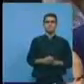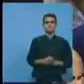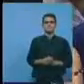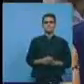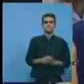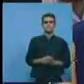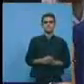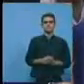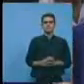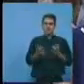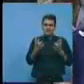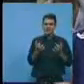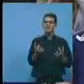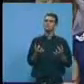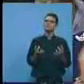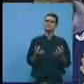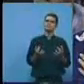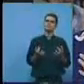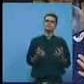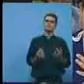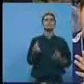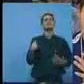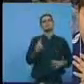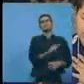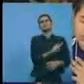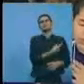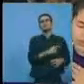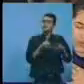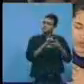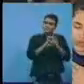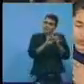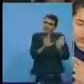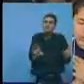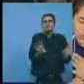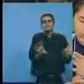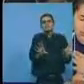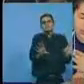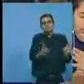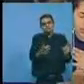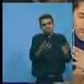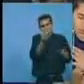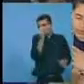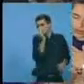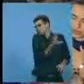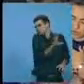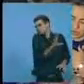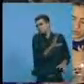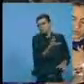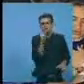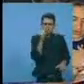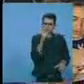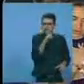da violência, independente da corrupção, independente da mentira,